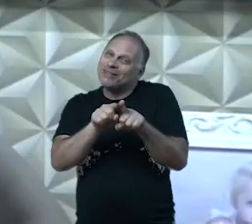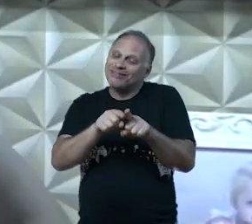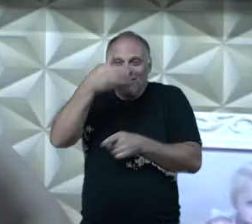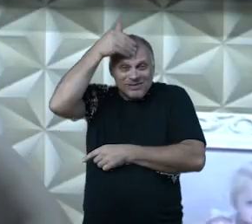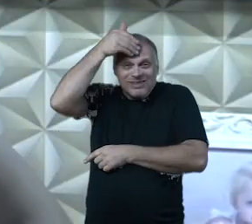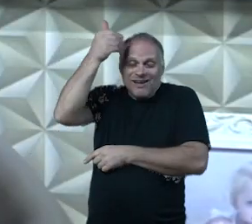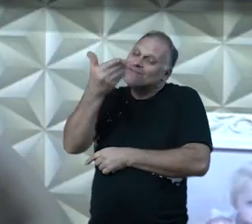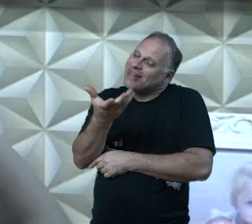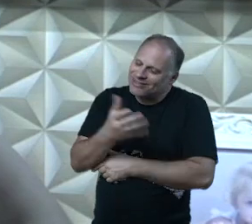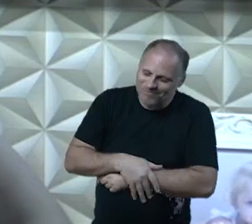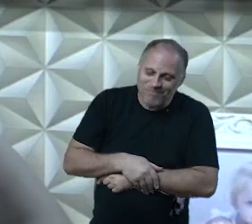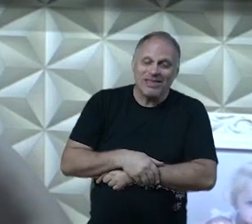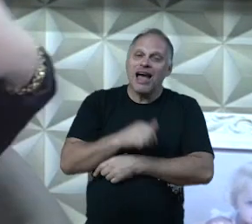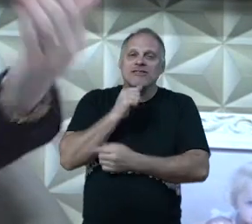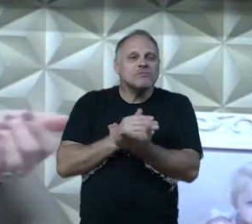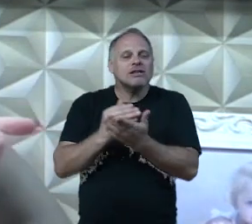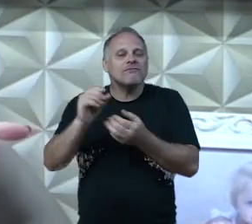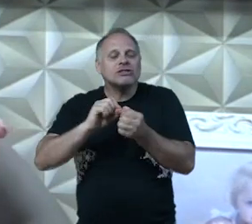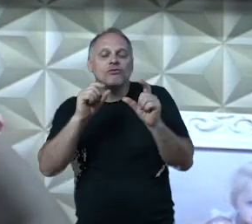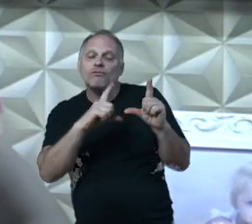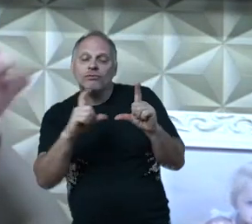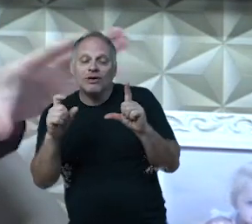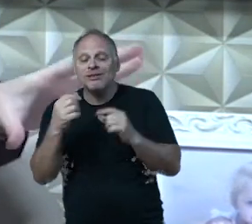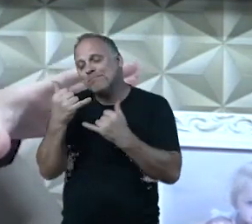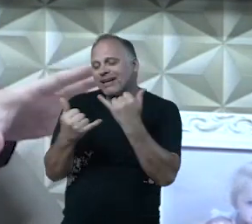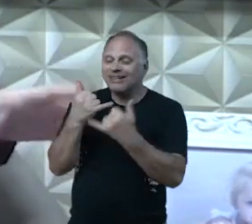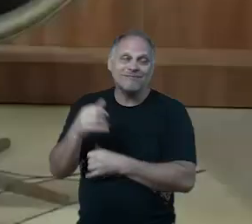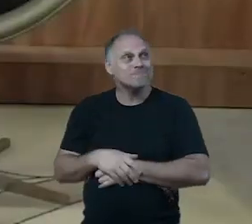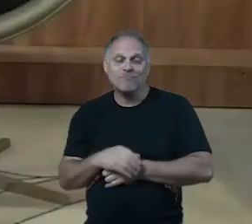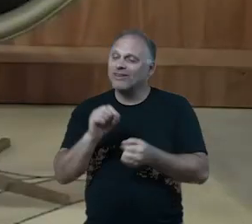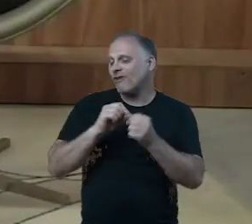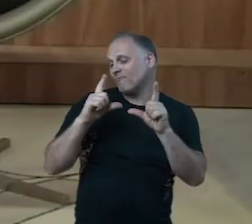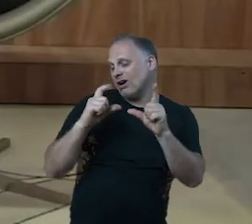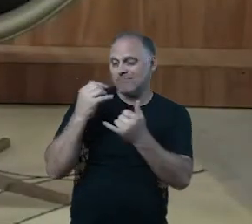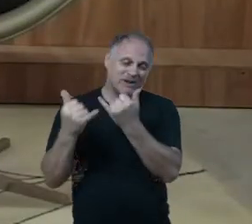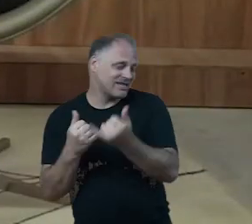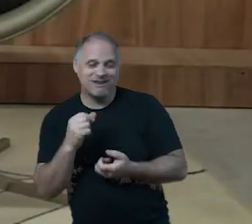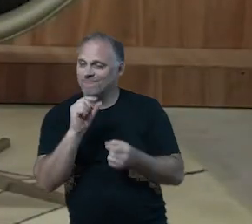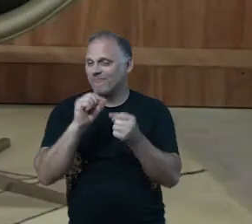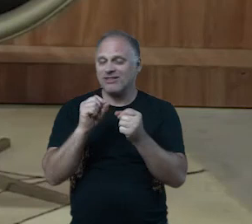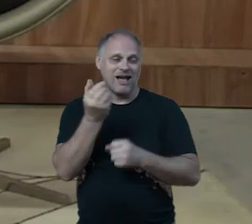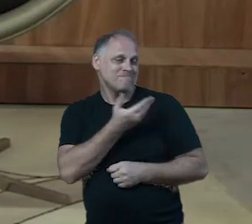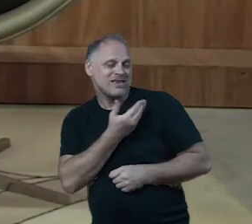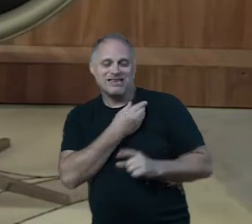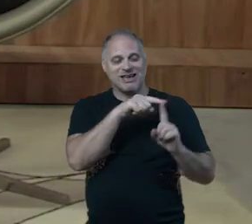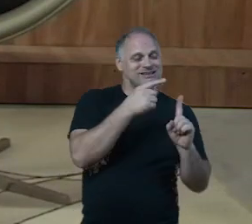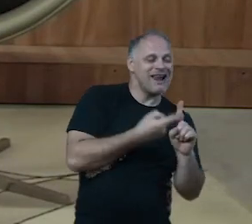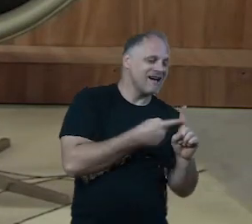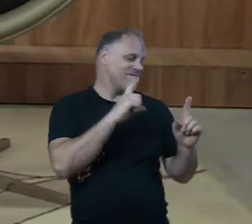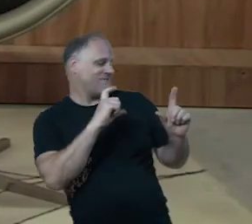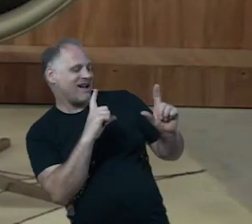enfim... aí eu comecei a fazer fotos primeiro de brincadeira, assim, ah, vamos fazer umas fotos, daí das amigas